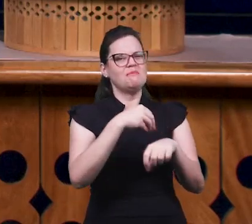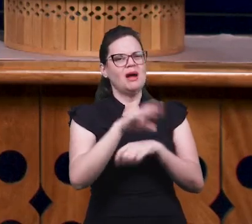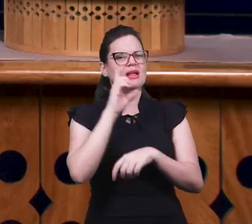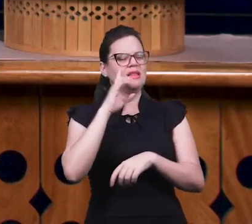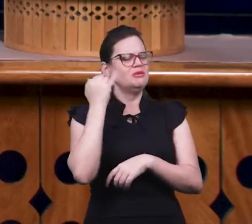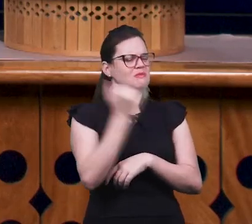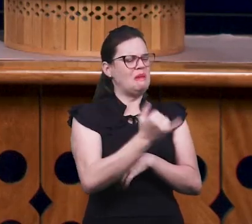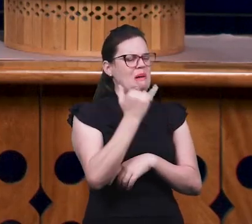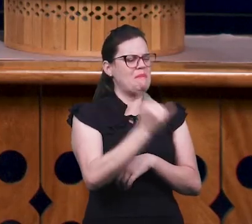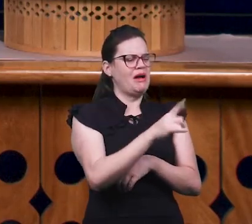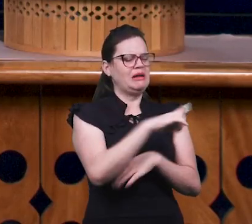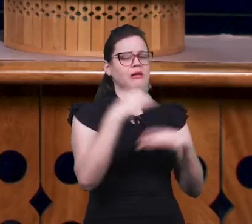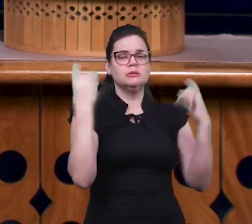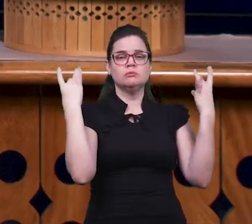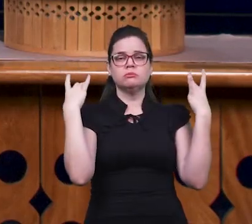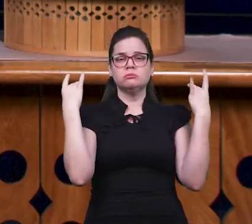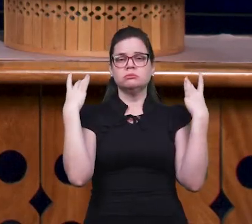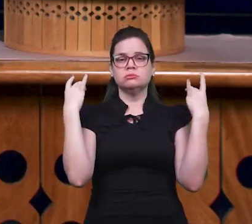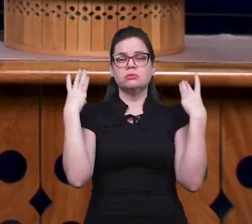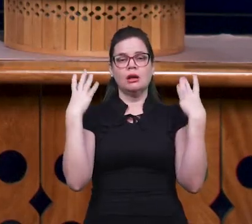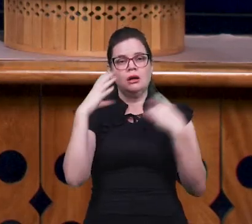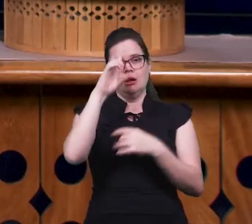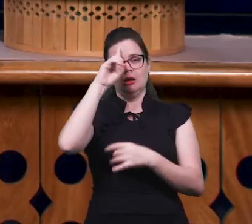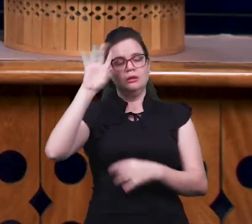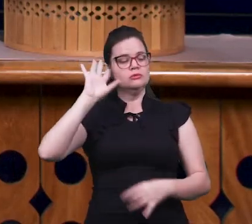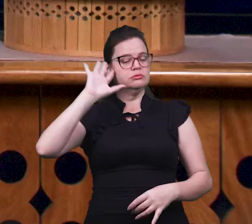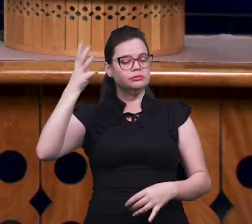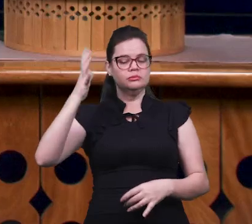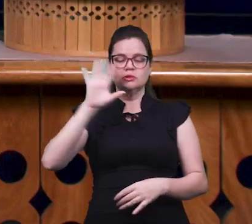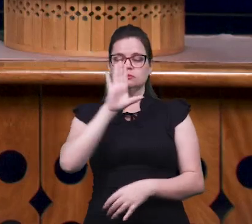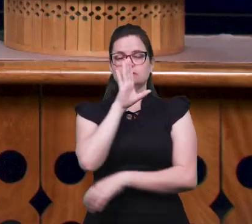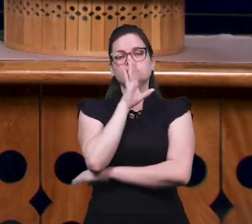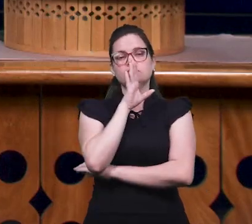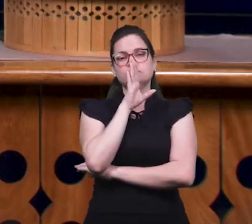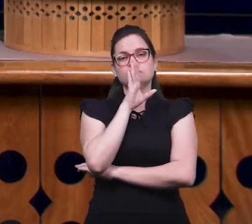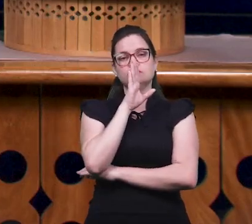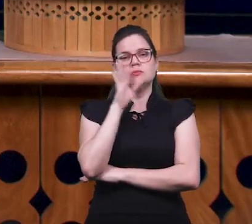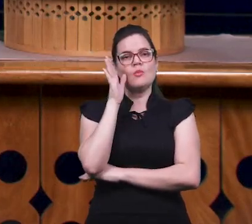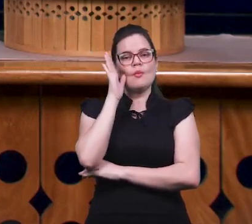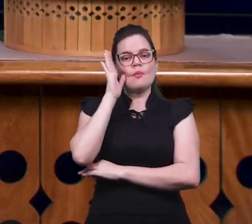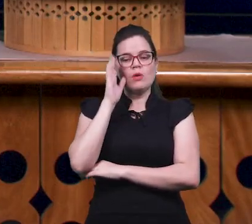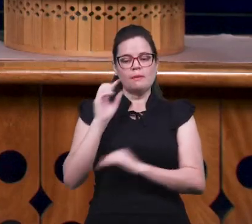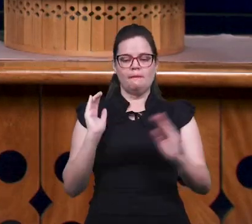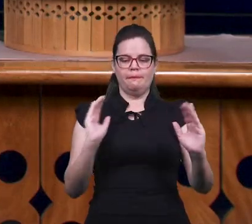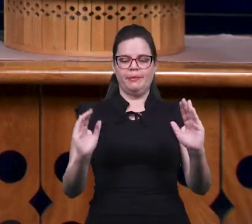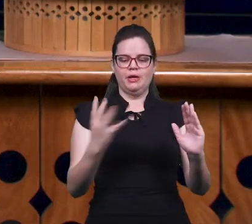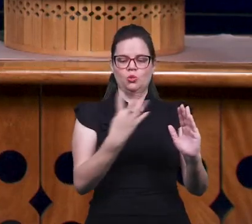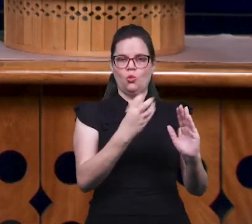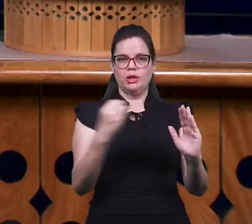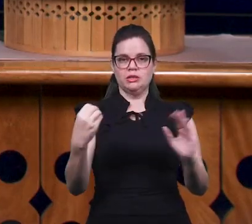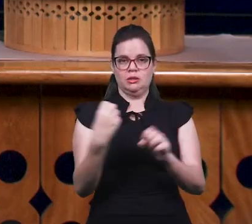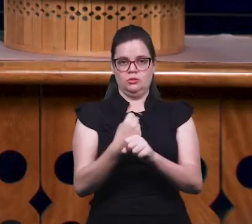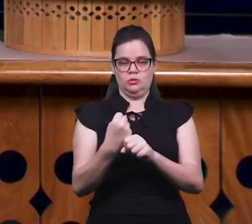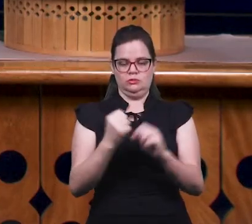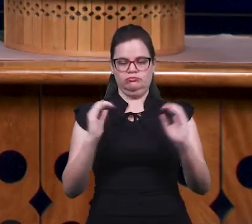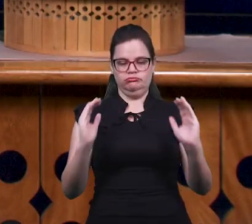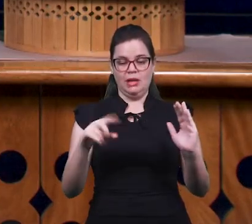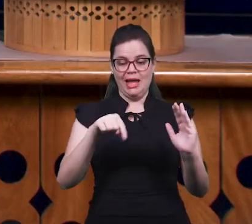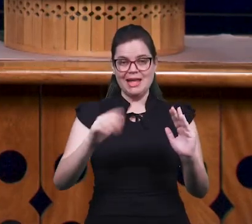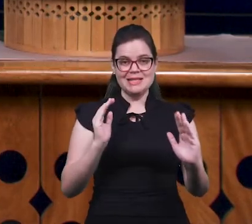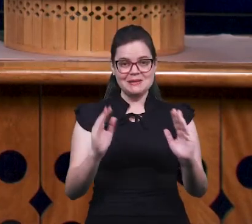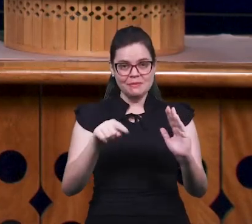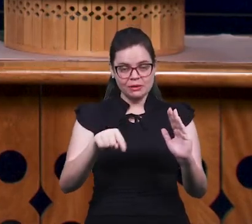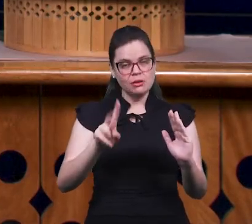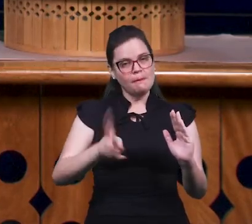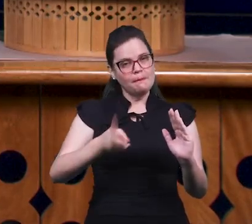exatamente, quando Deus para de falar com o homem, surge a voz da razão, e essa voz da razão que Paulo sempre combatia